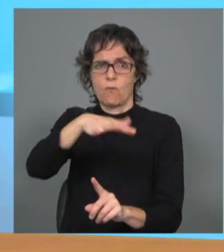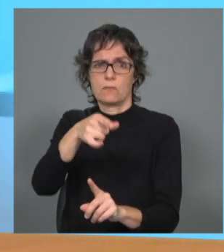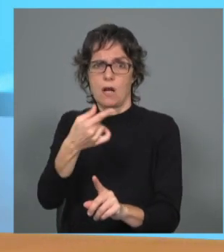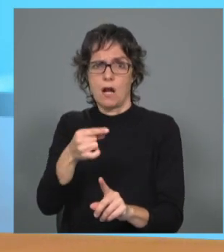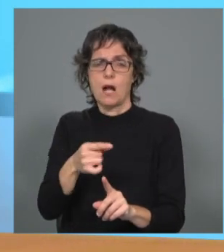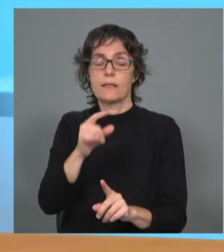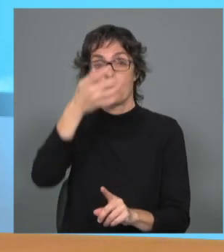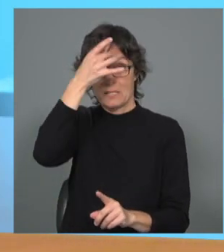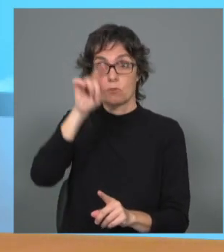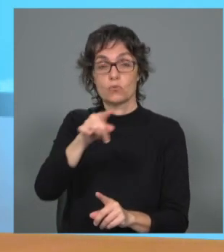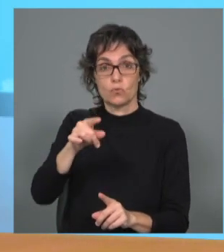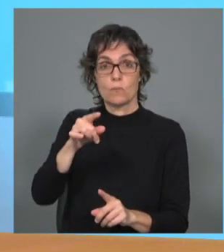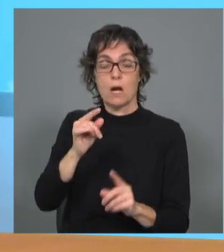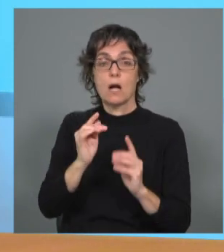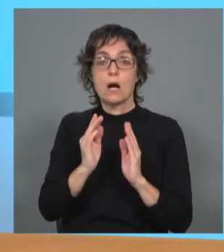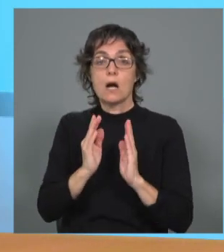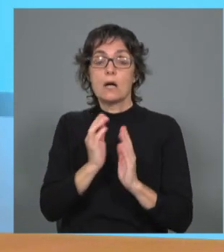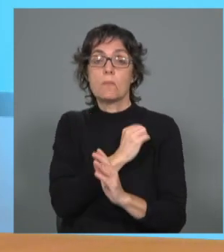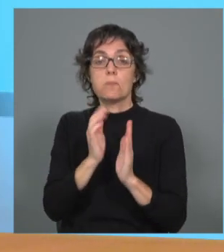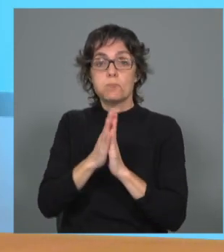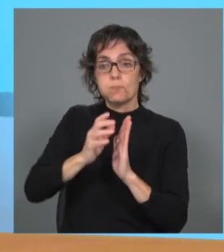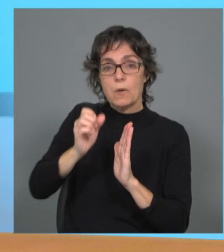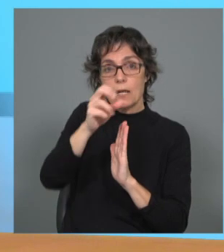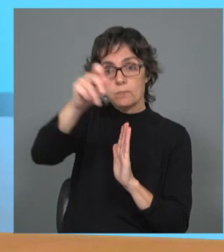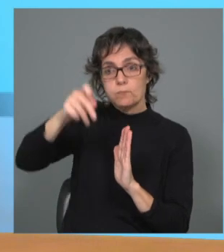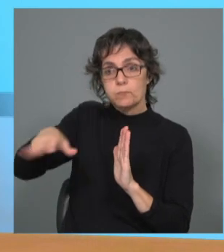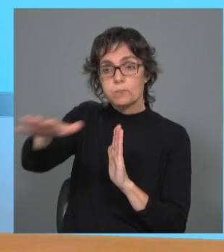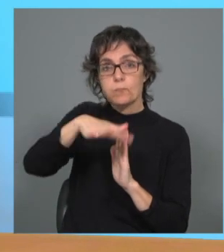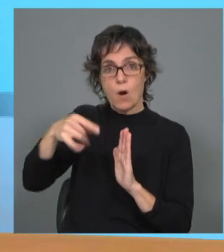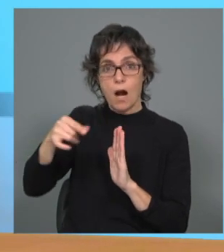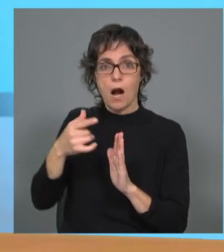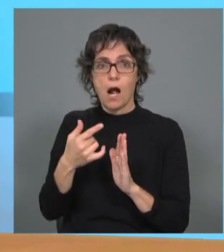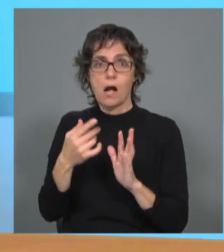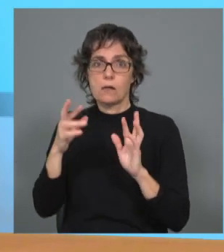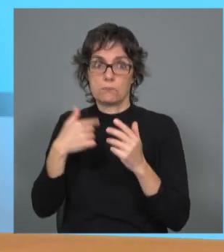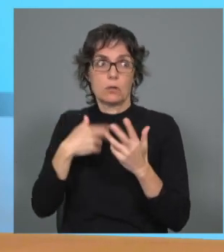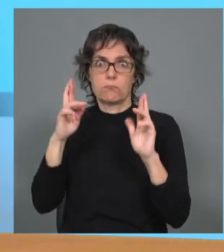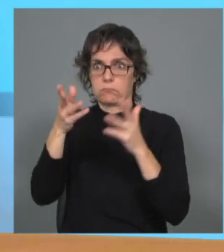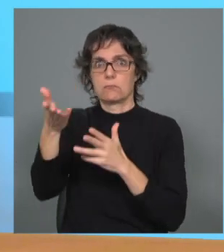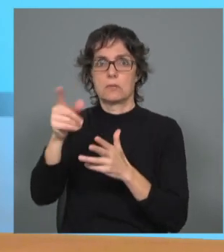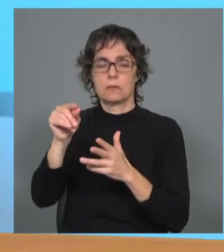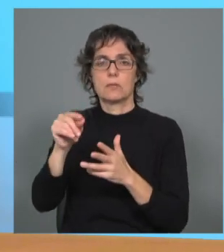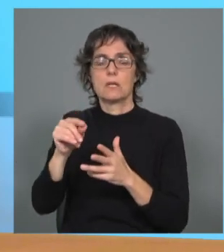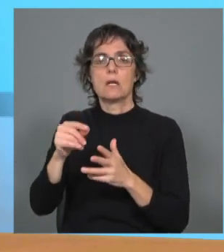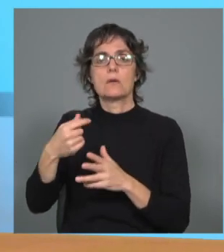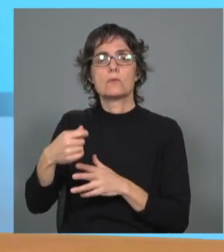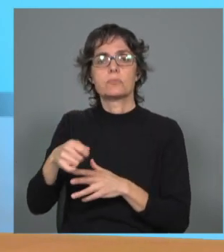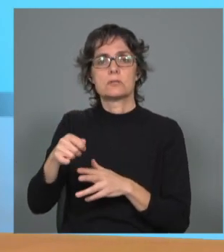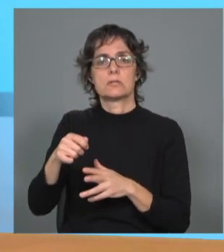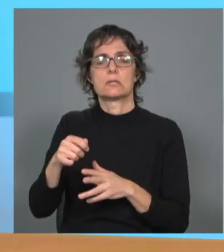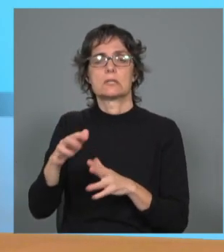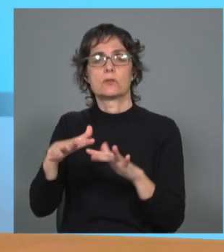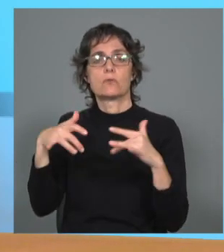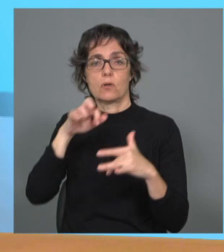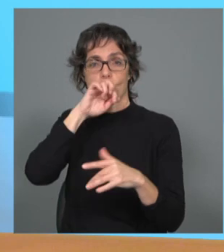Diocese de Setúbal. E tenho também muita esperança, porque o Presidente da Conferência Episcopal Portuguesa parece-me ser